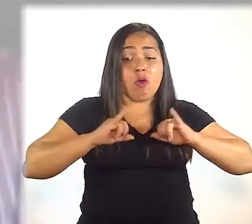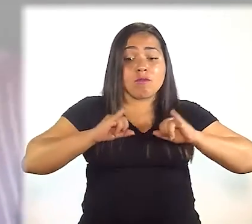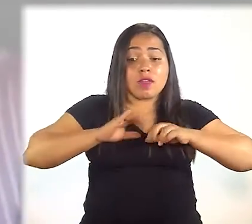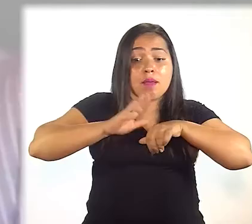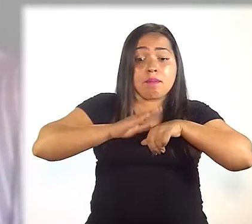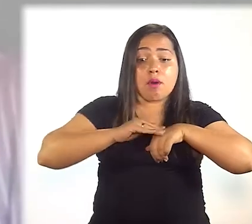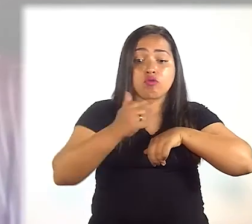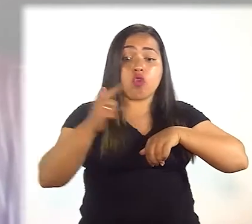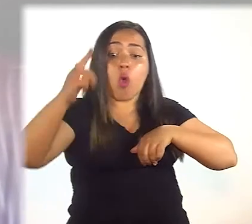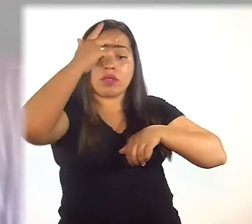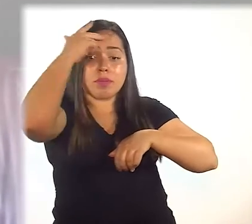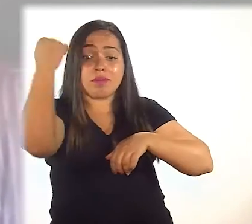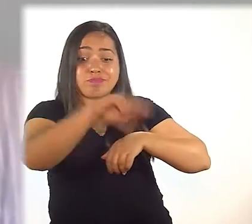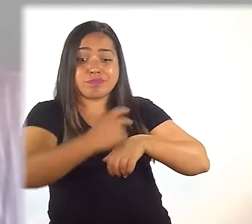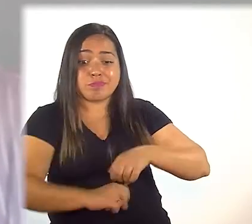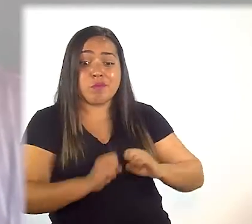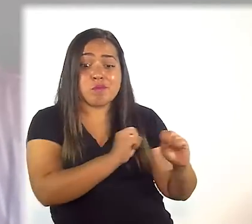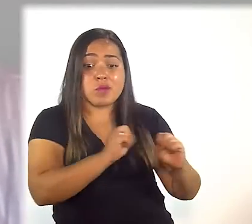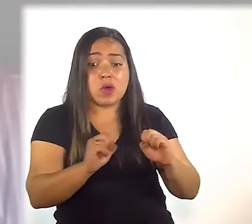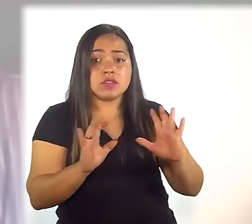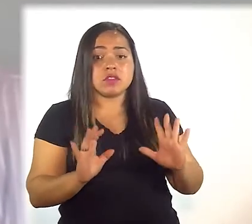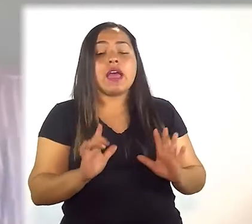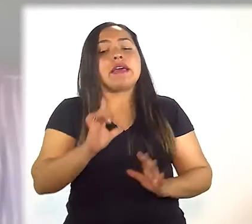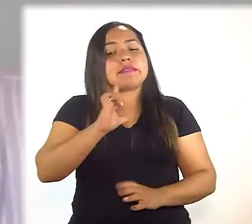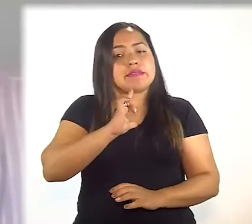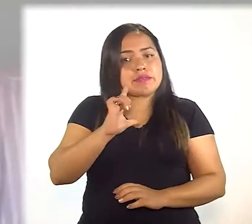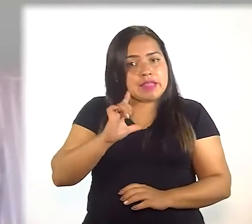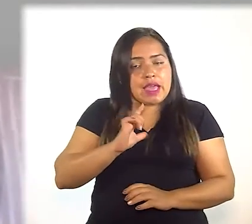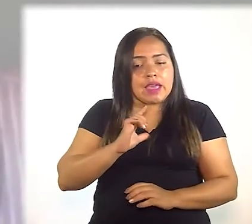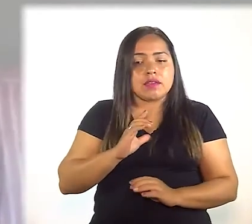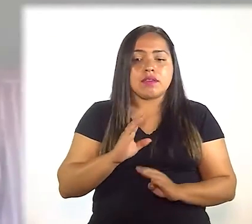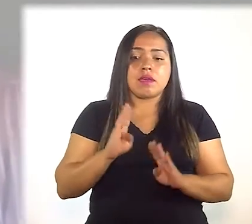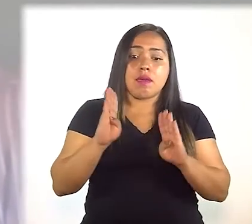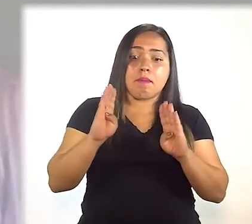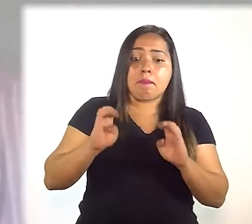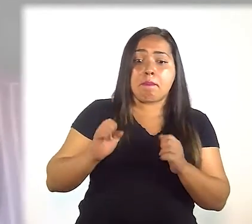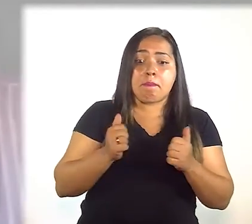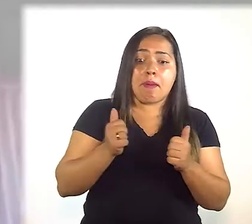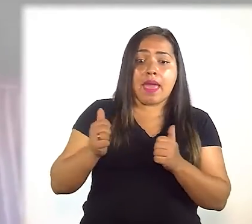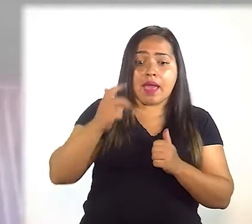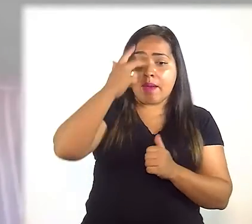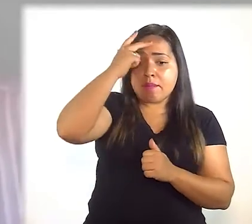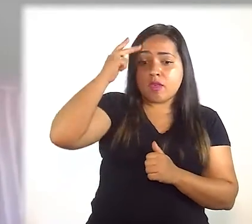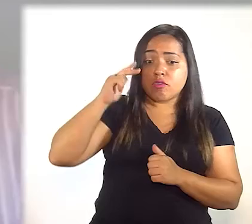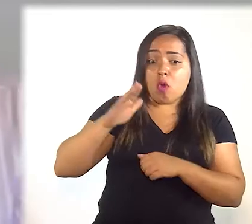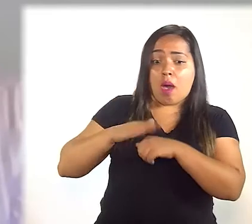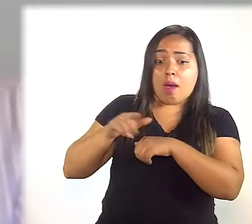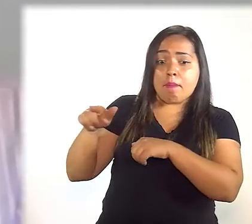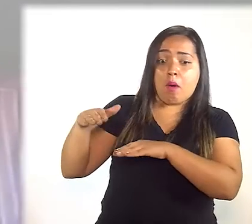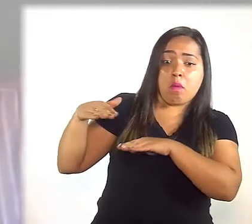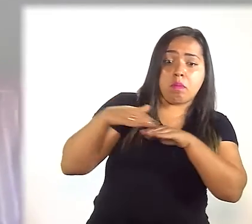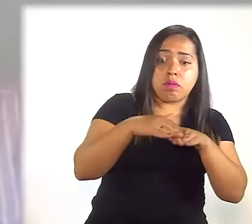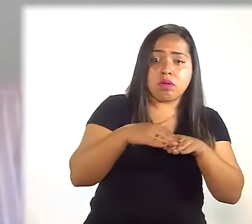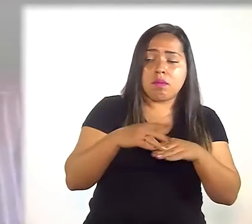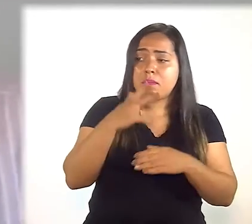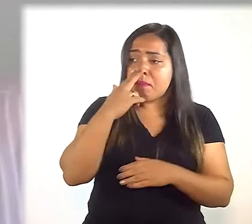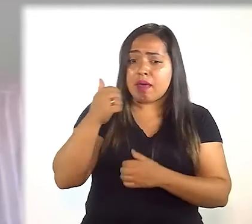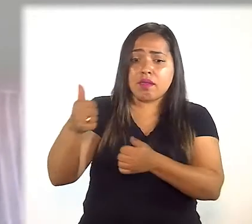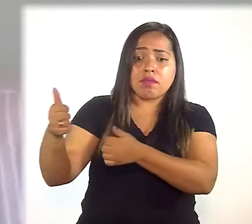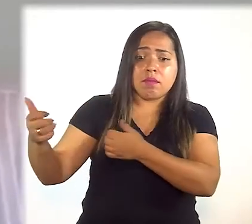passivo, né, como vítima. Se for analisar esses